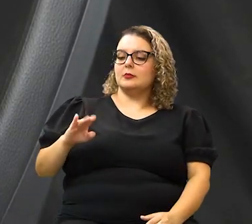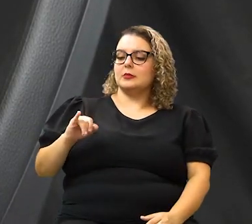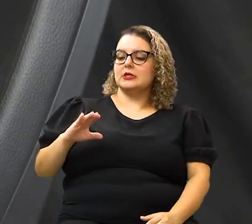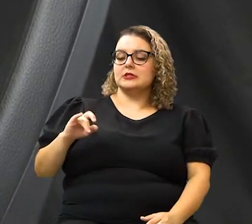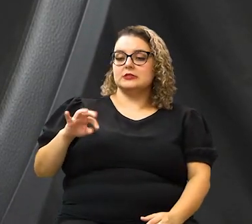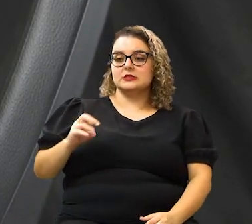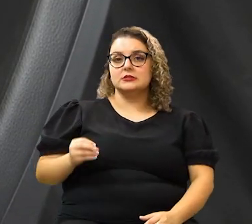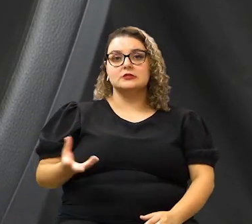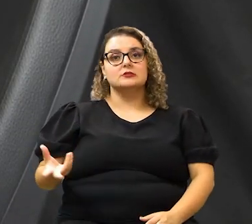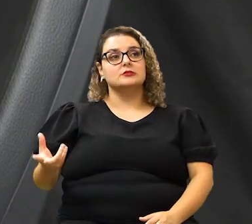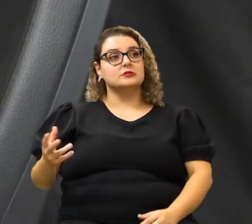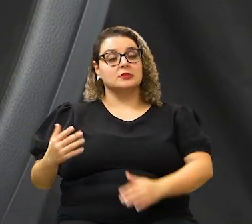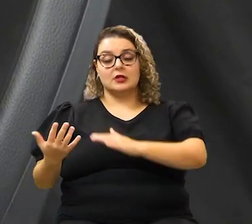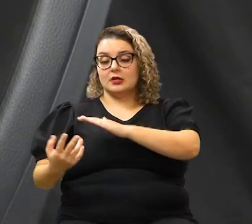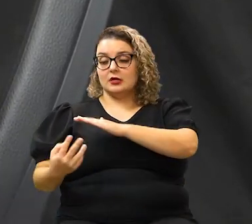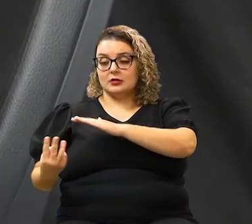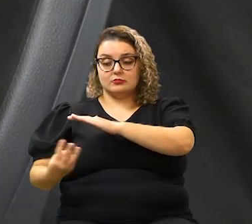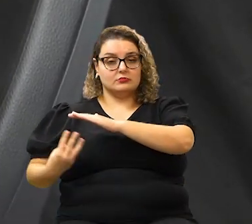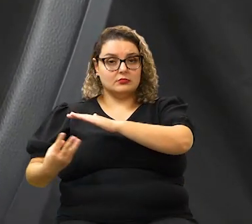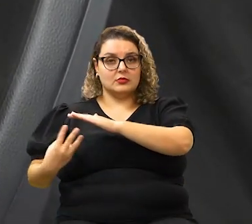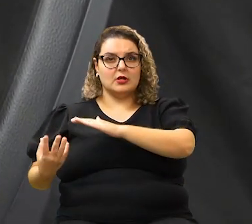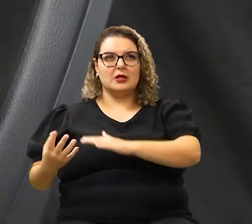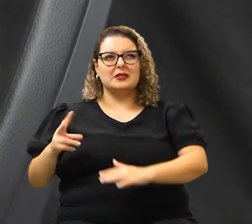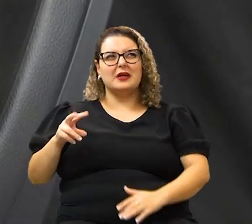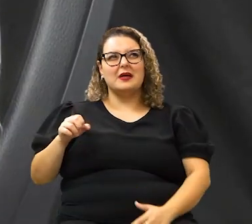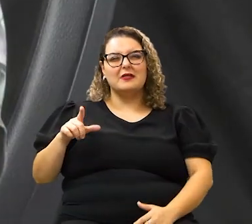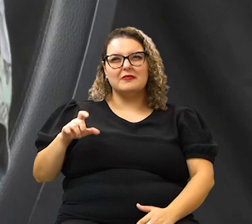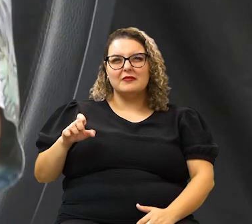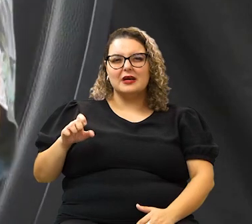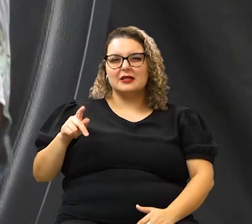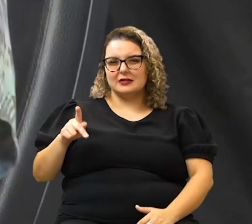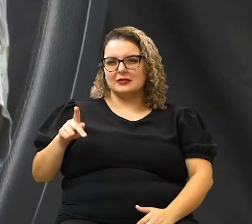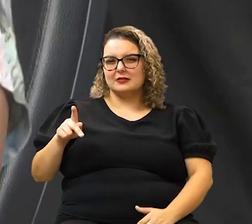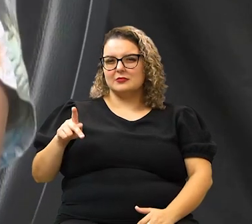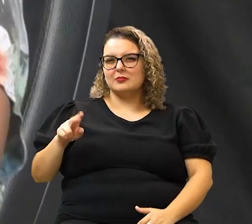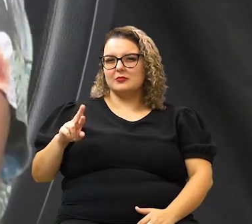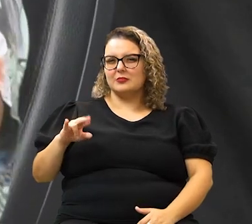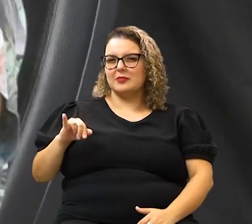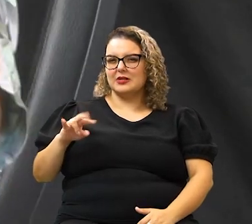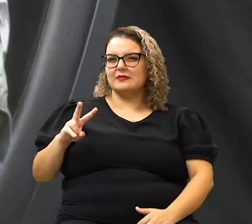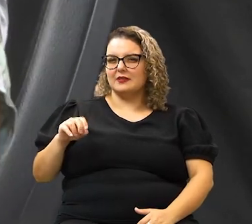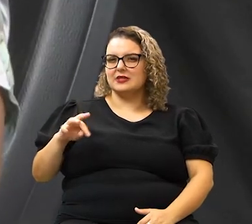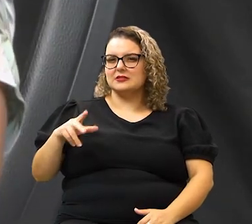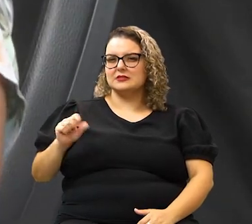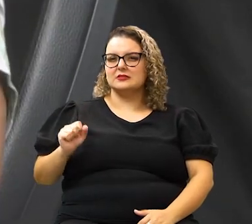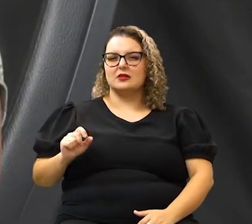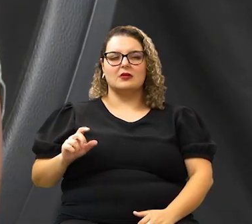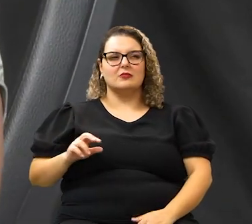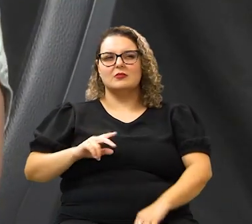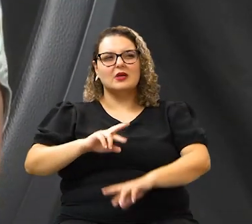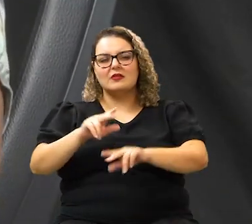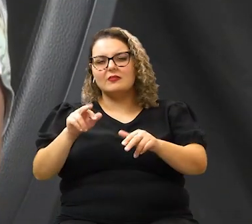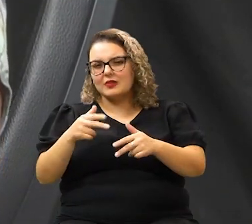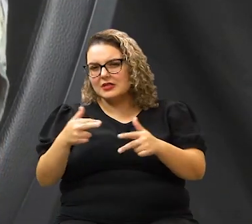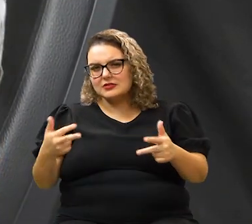da Vale, eu acho. Enfim, eu me engajei em várias coisas, em várias